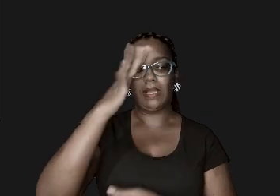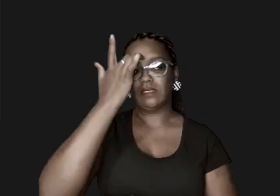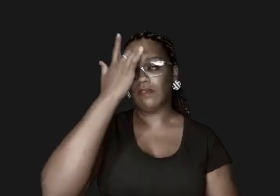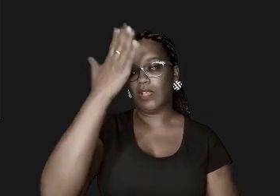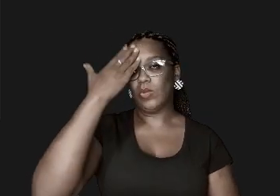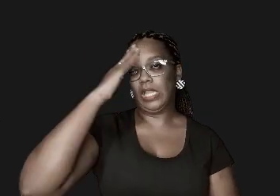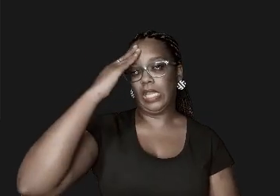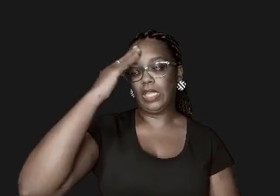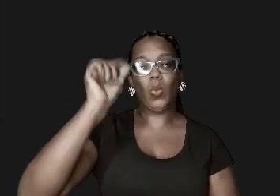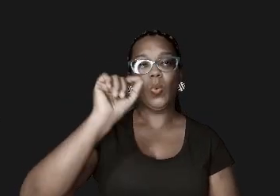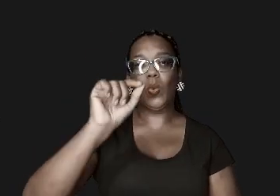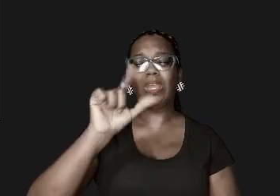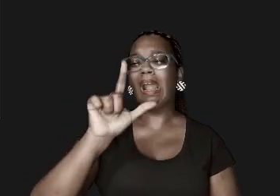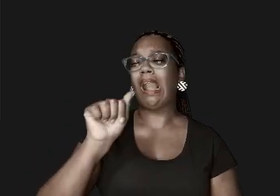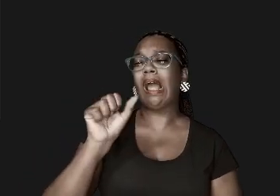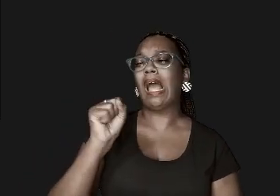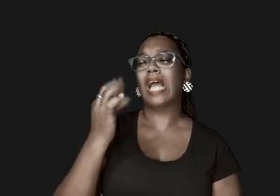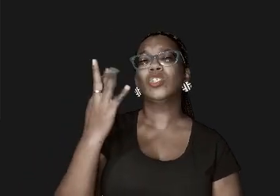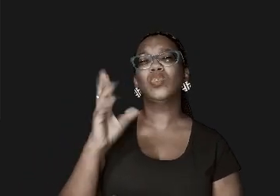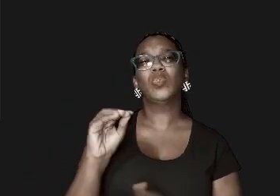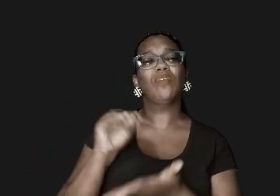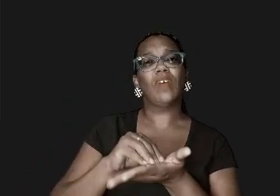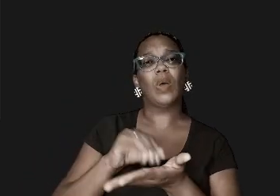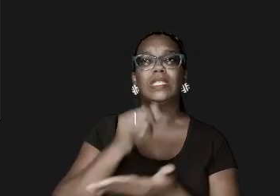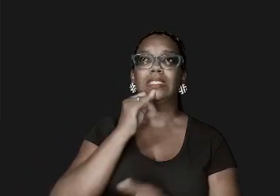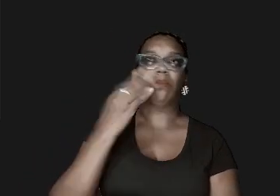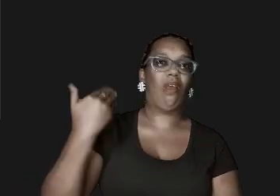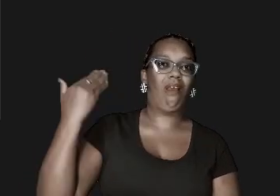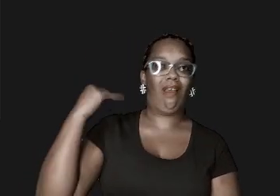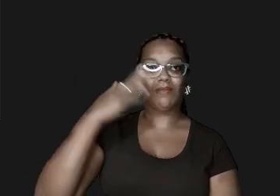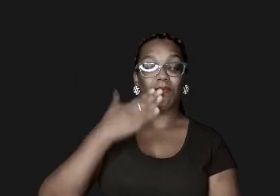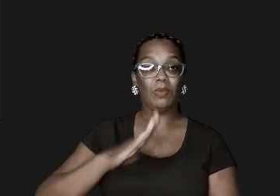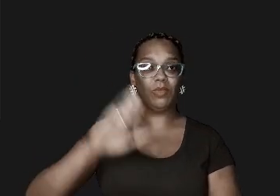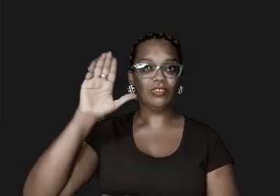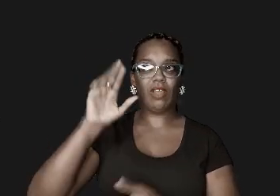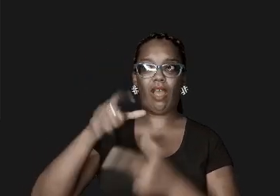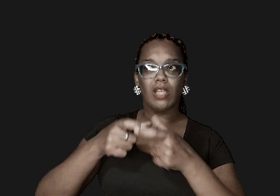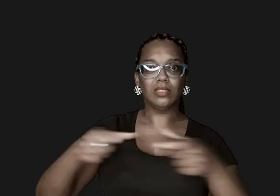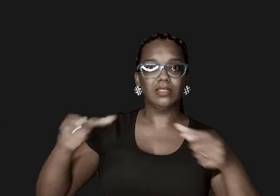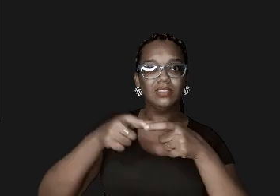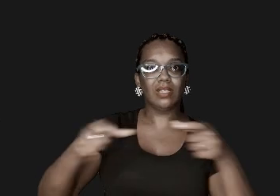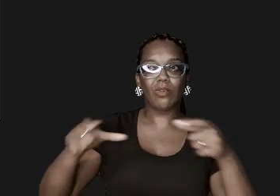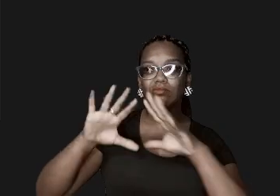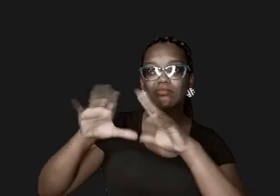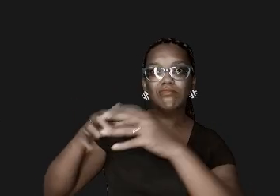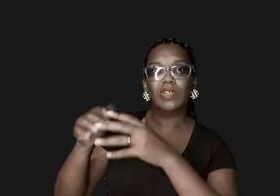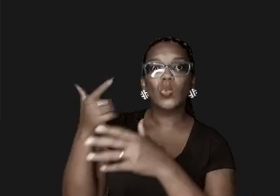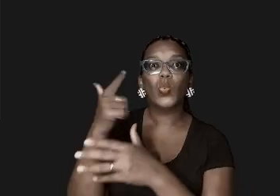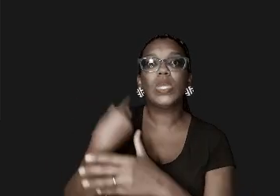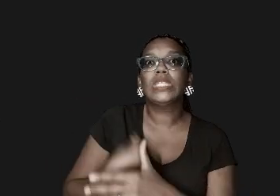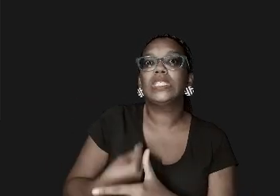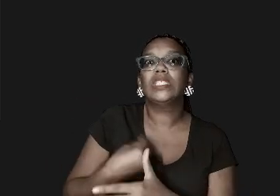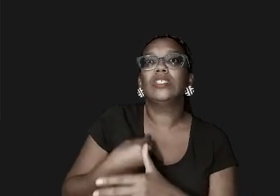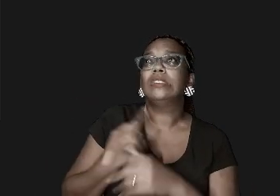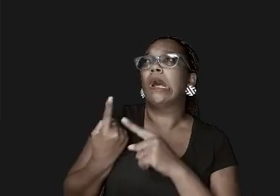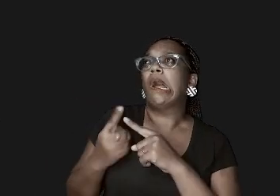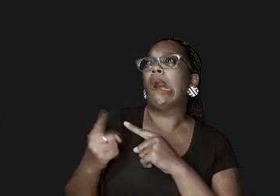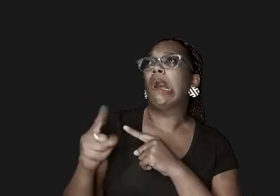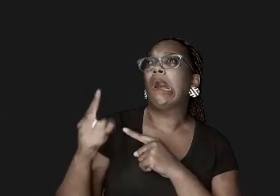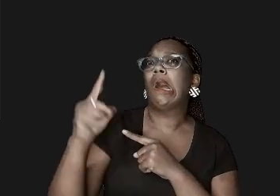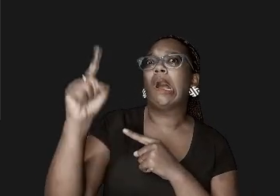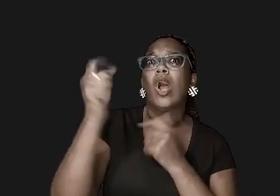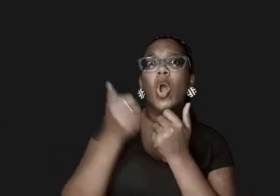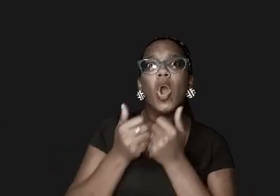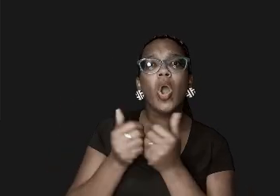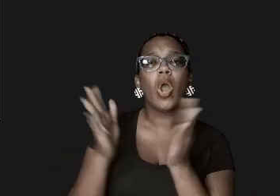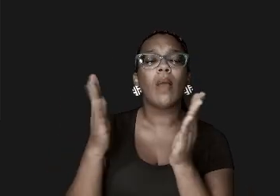em outras normas não de Direito Penal era muito mais fácil você entender o que quer a falta de lastro quando